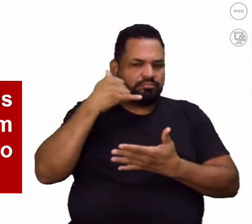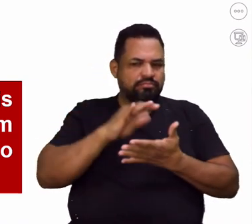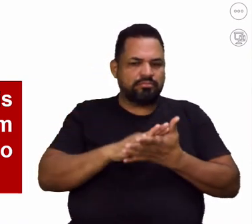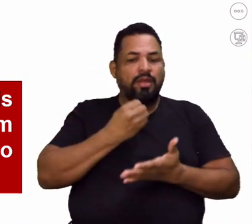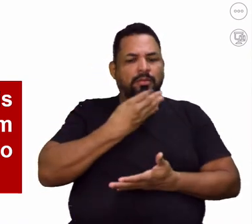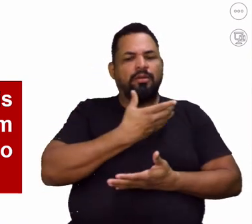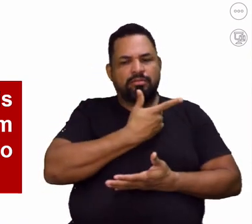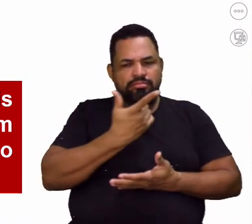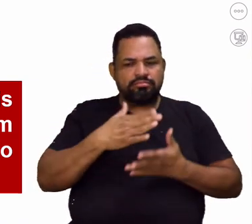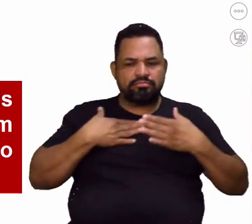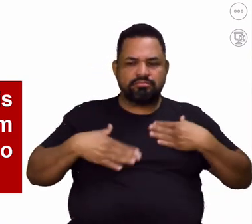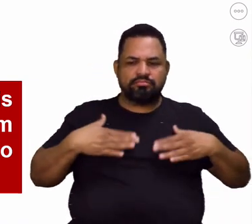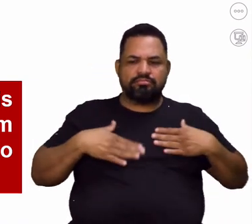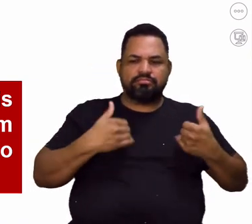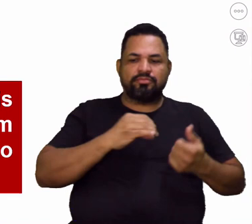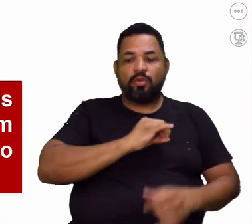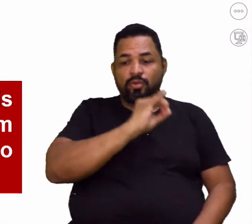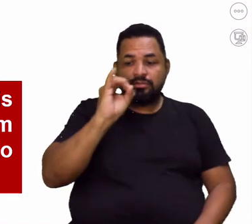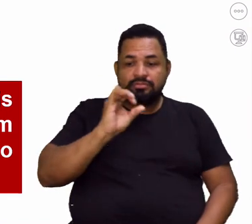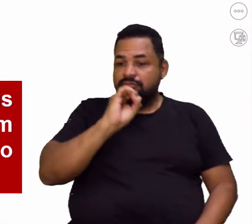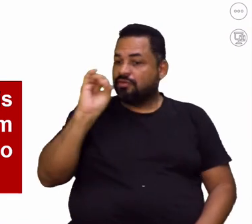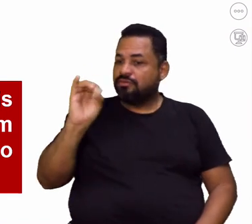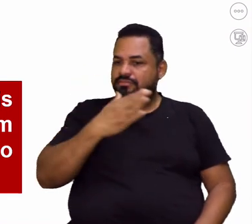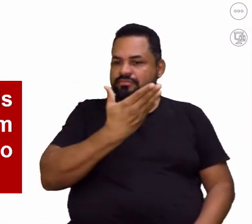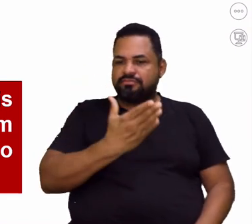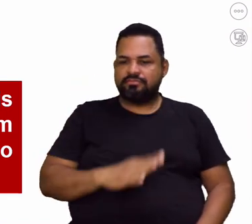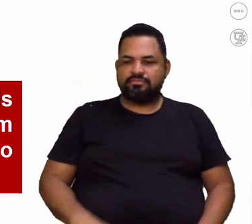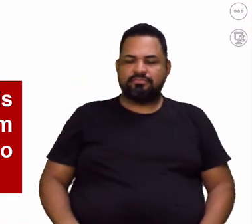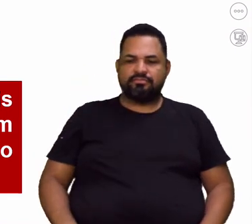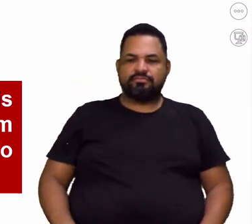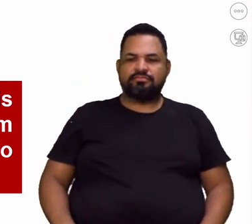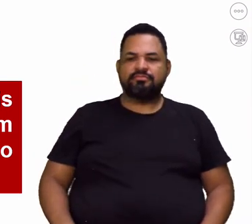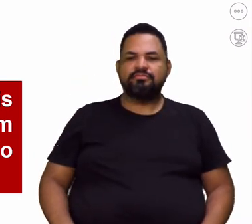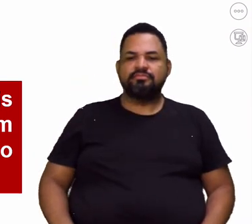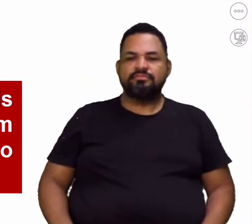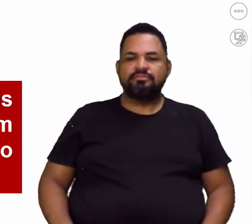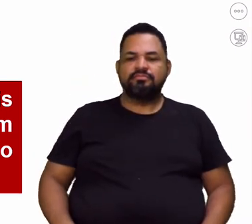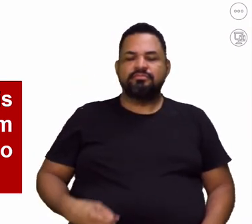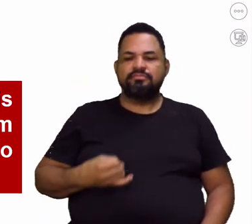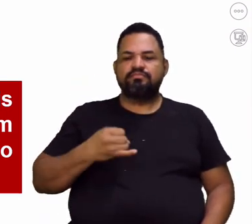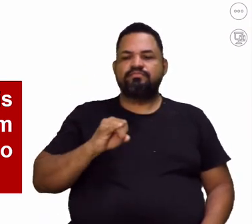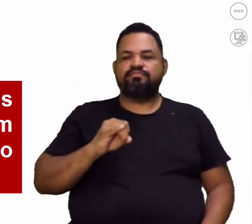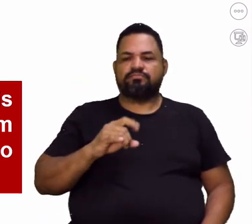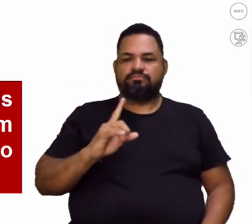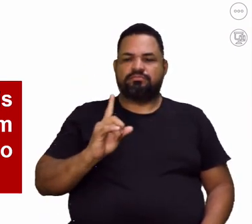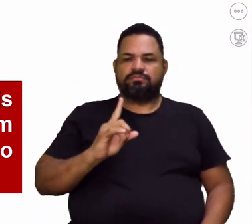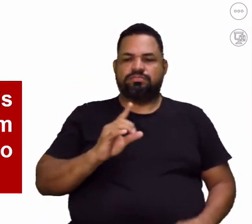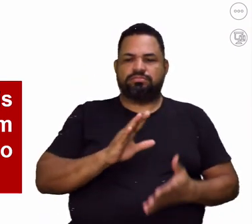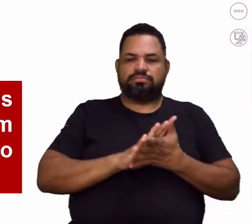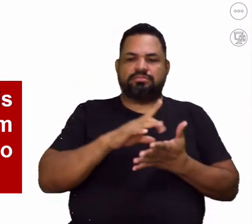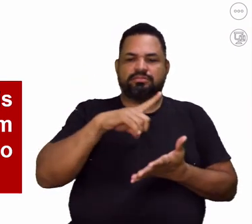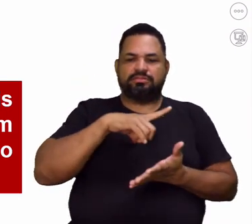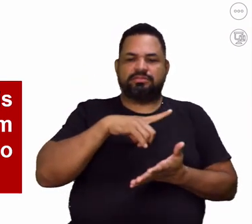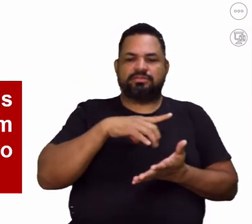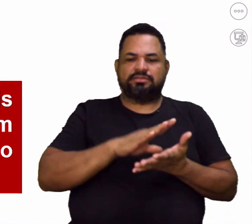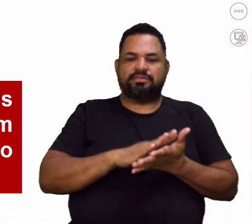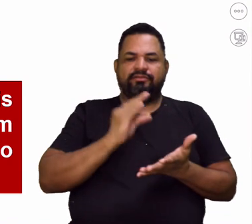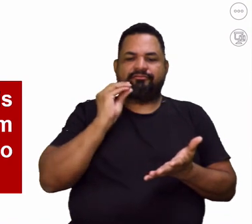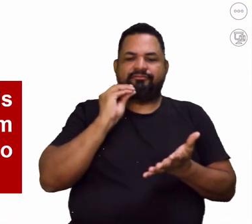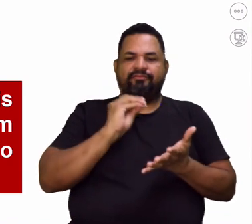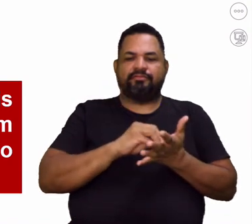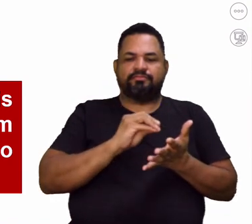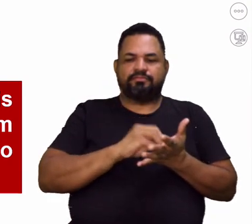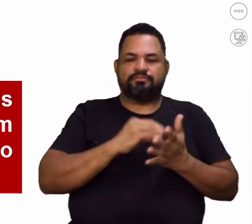tudo bem? Tudo tranquilo? Oi, oi, oi. Aí não... Se não conseguiu... Então, a falha na comunicação não